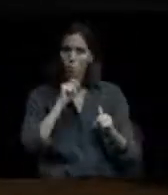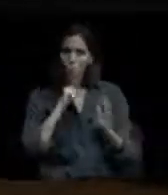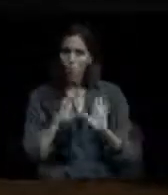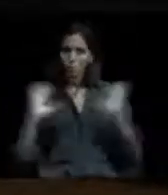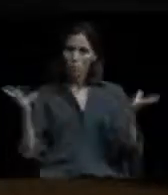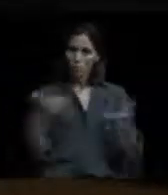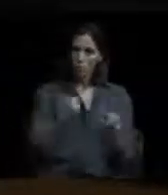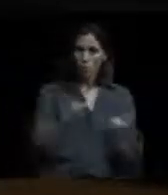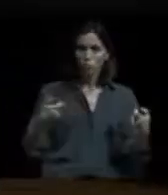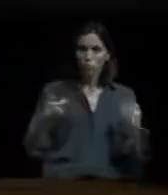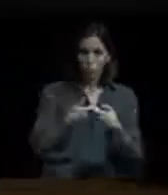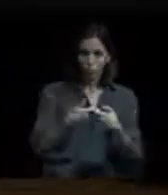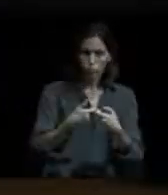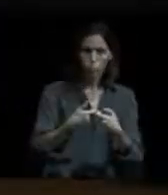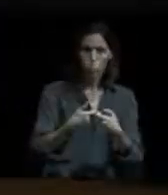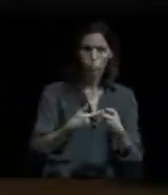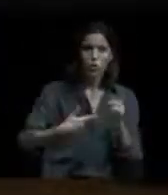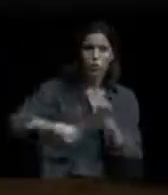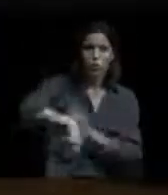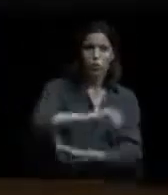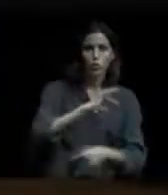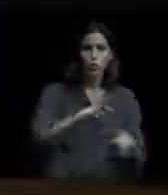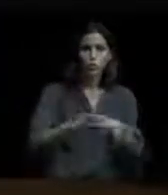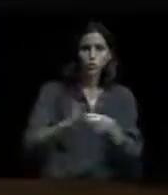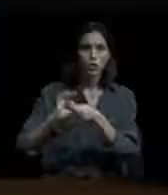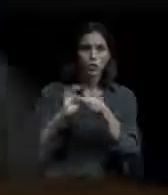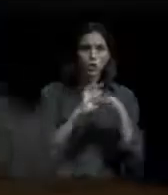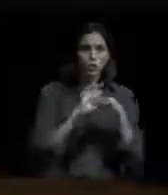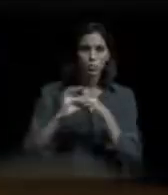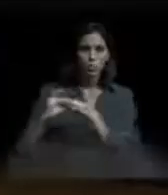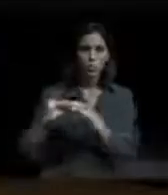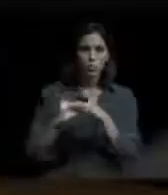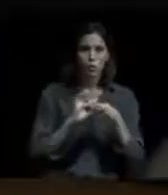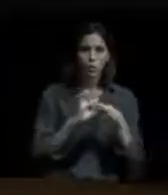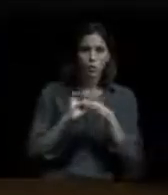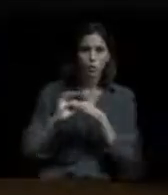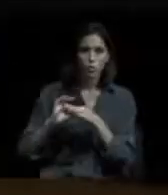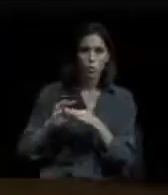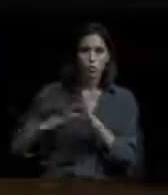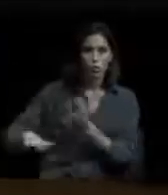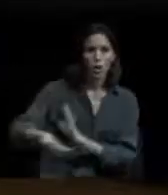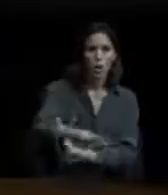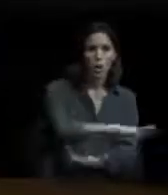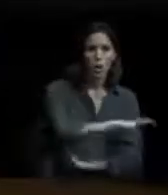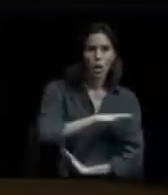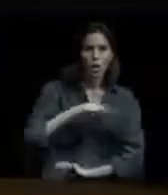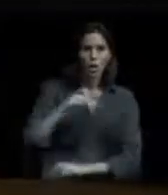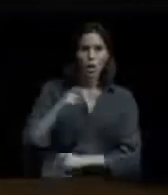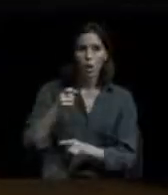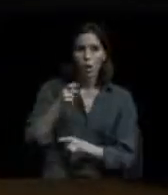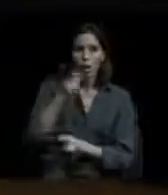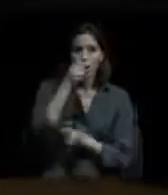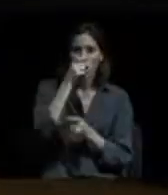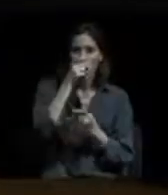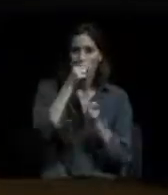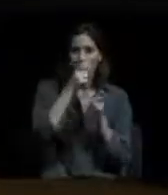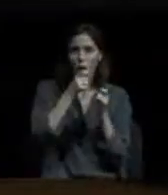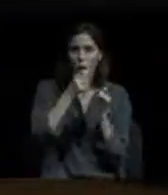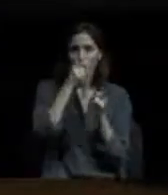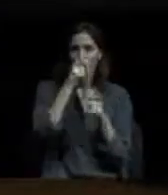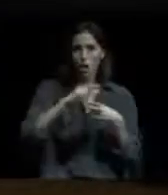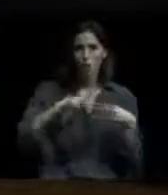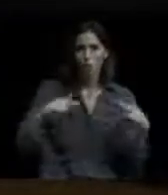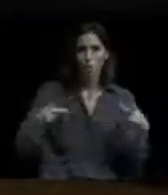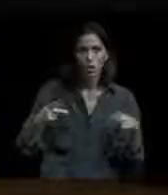sustentável e mais próxima dos seus bairros e das populações, tem-se deparado ao longo dos últimos anos com uma política autárquica adiada e